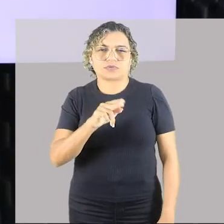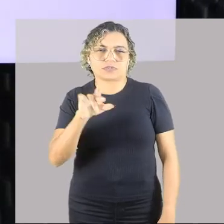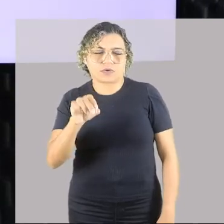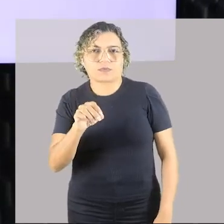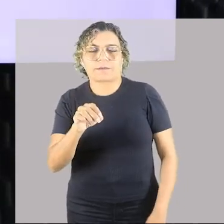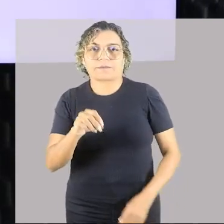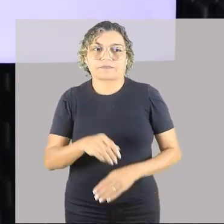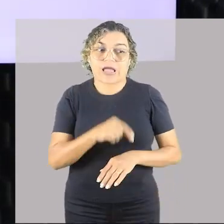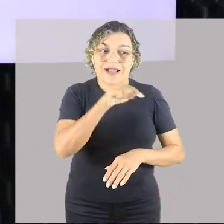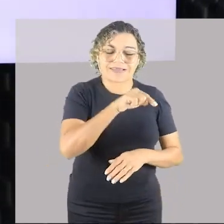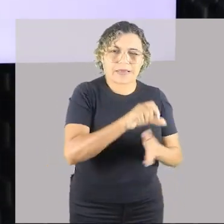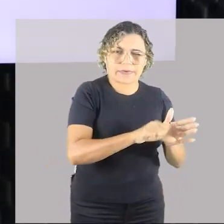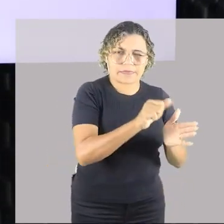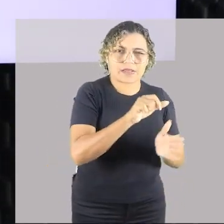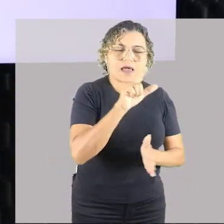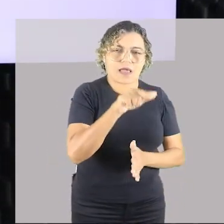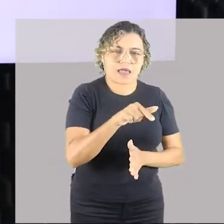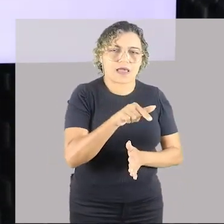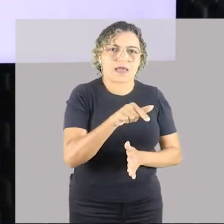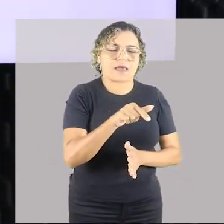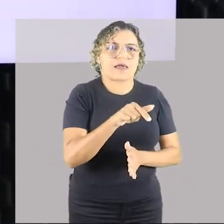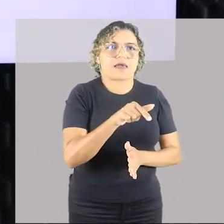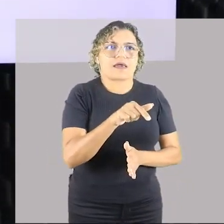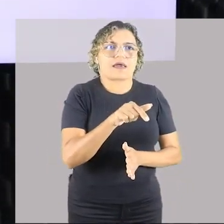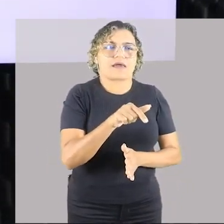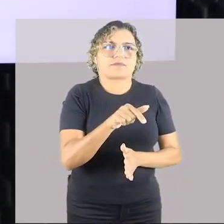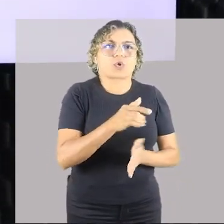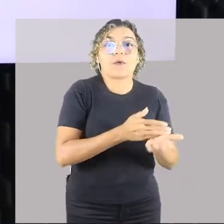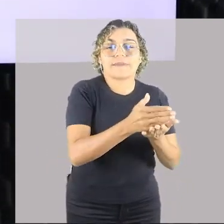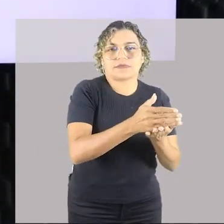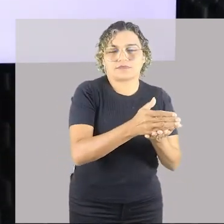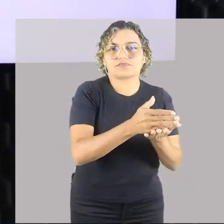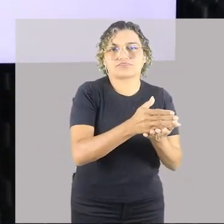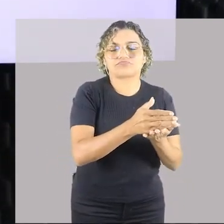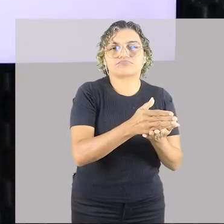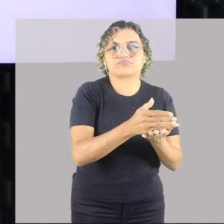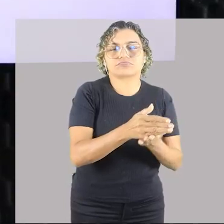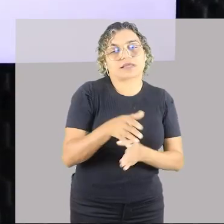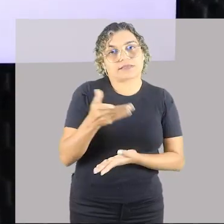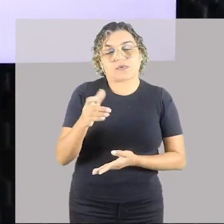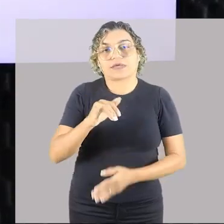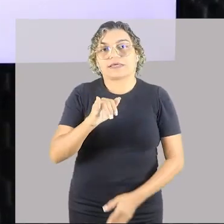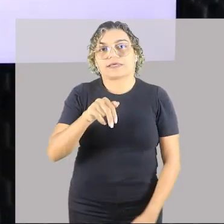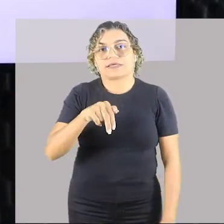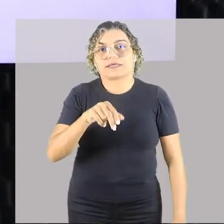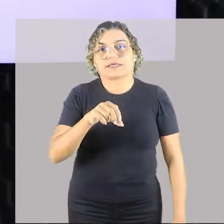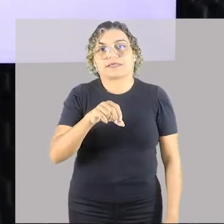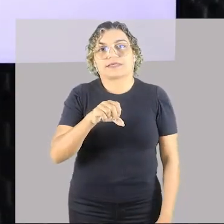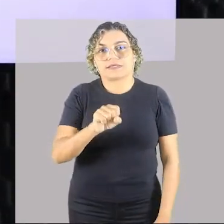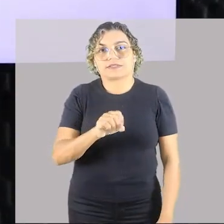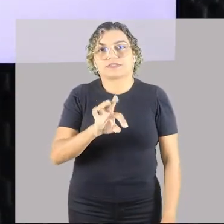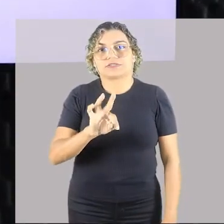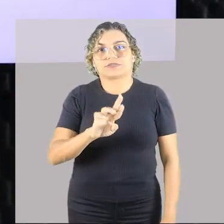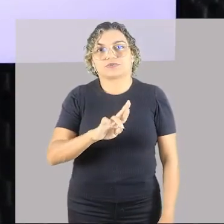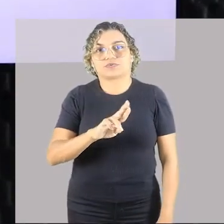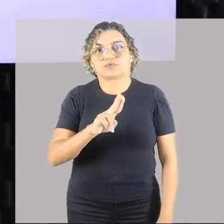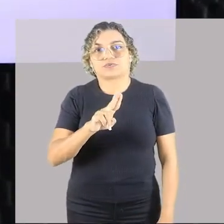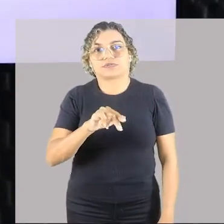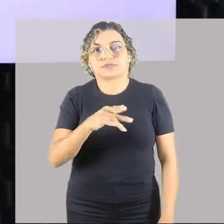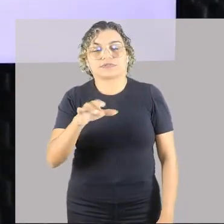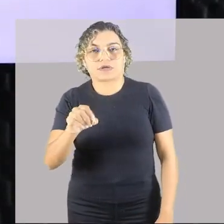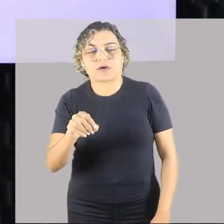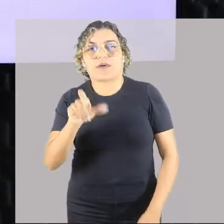lembra instalação, é quando inicia. Instrução, obviamente, é quando se instrui, é quando se coleta